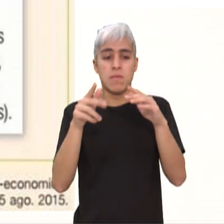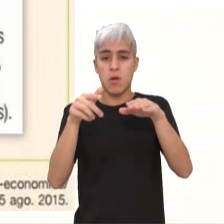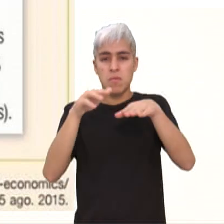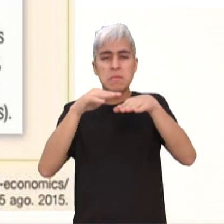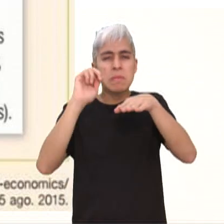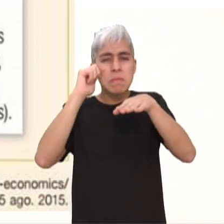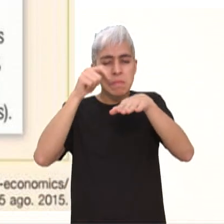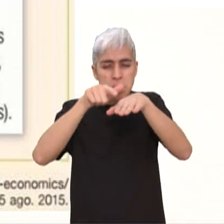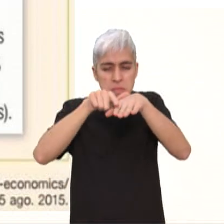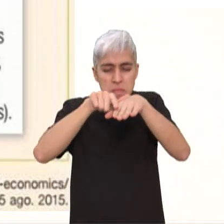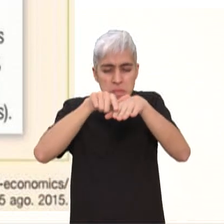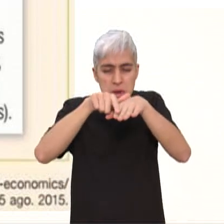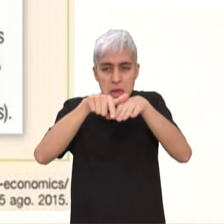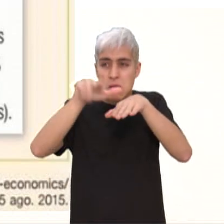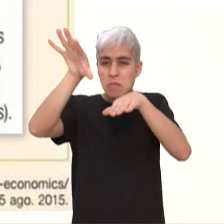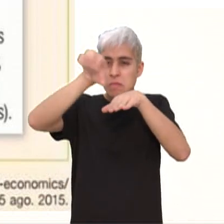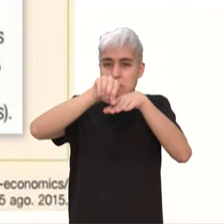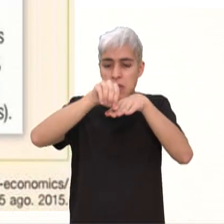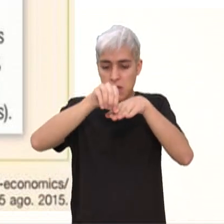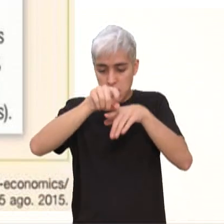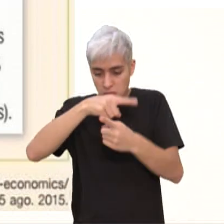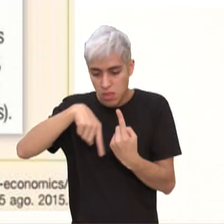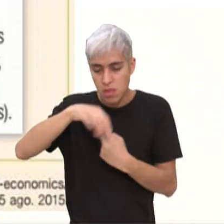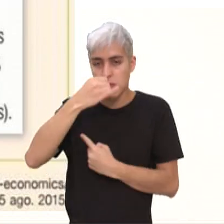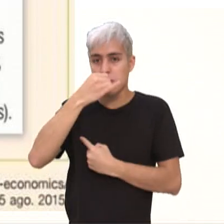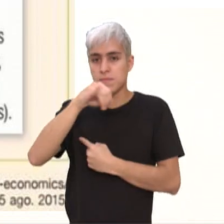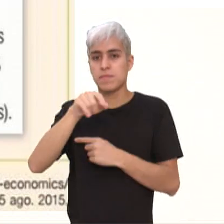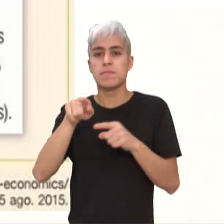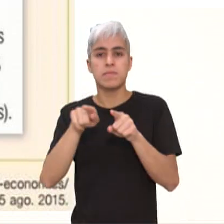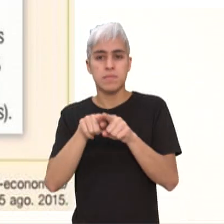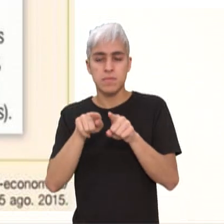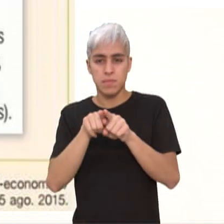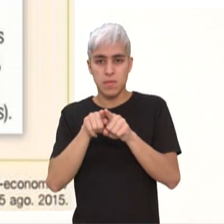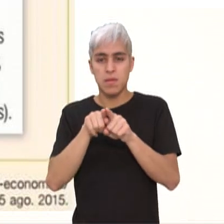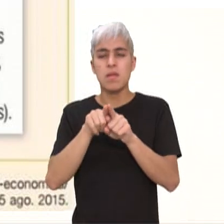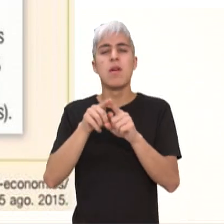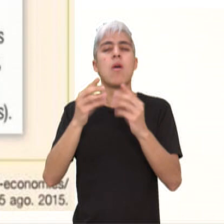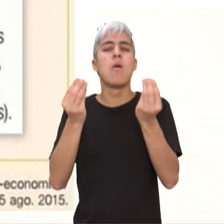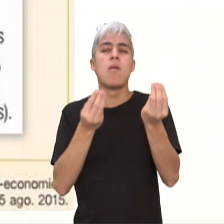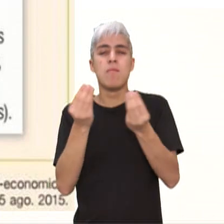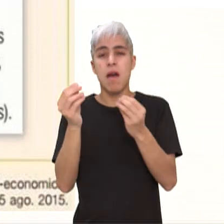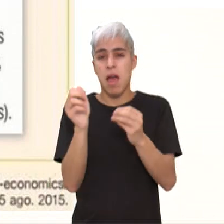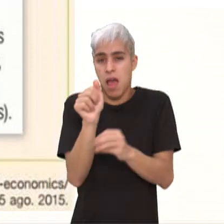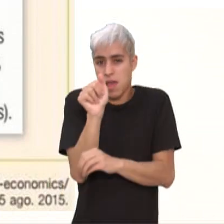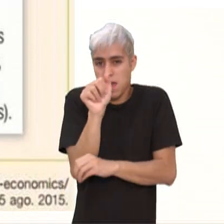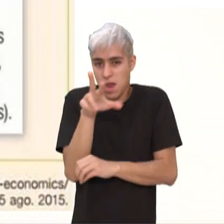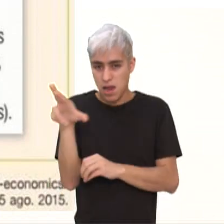fotovoltaicas, né? A eólica, que é o tão famoso,